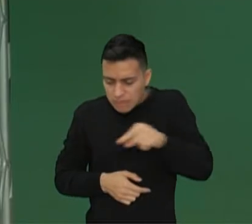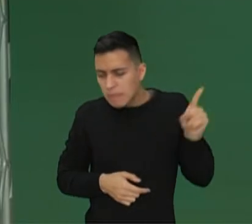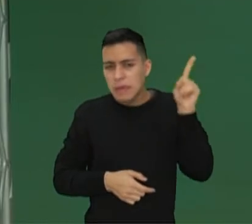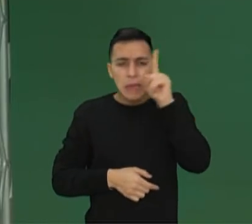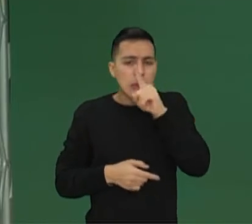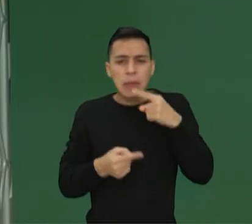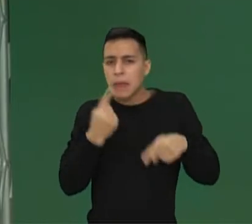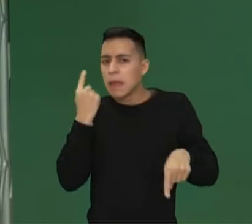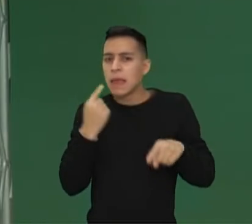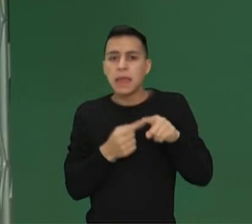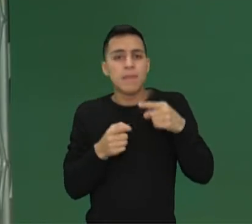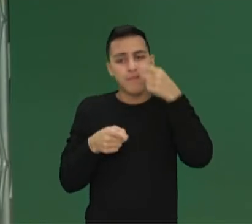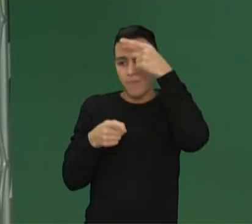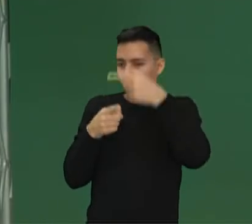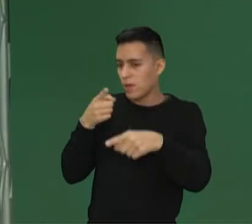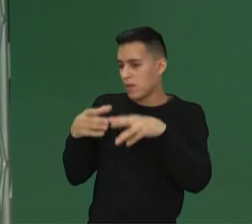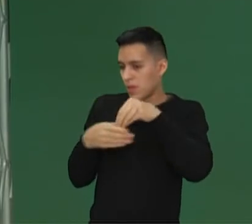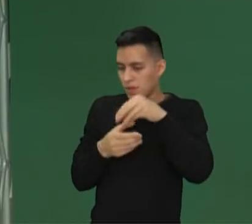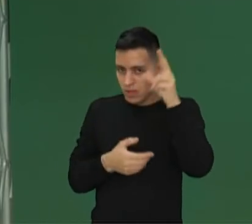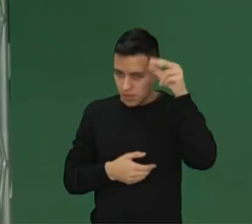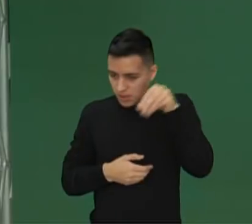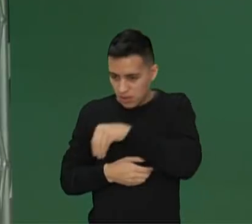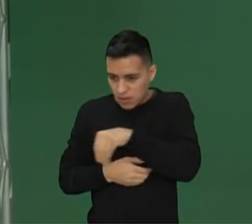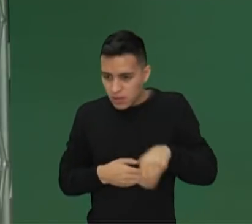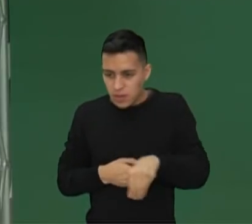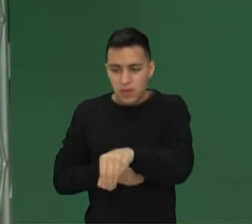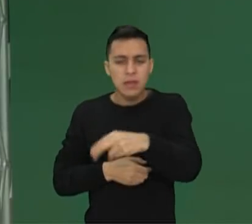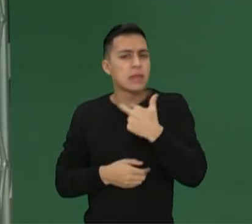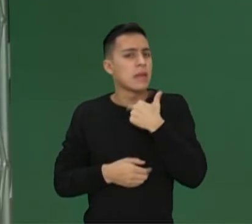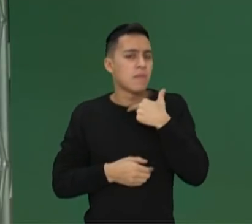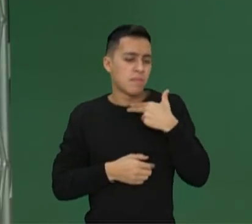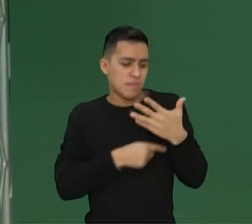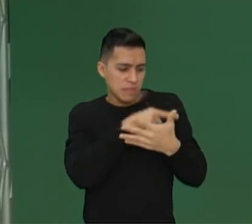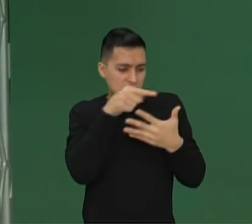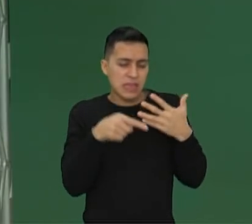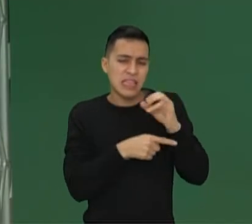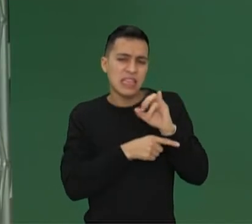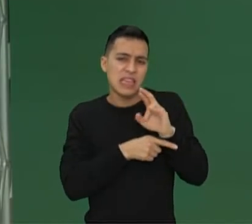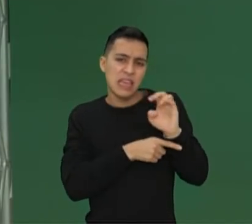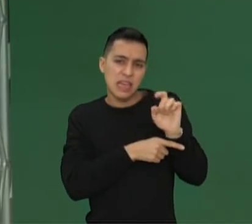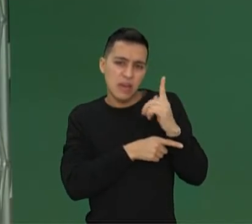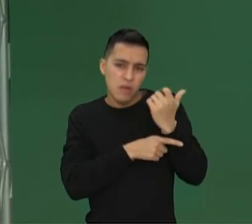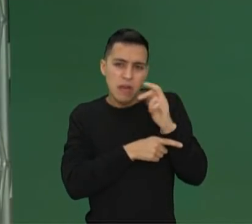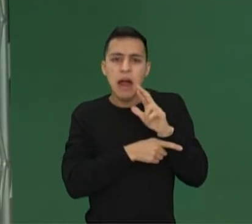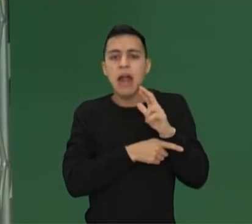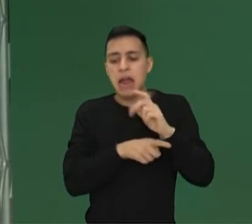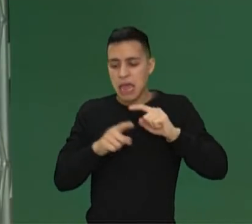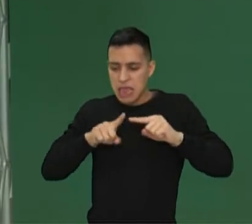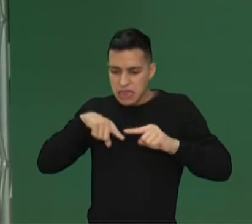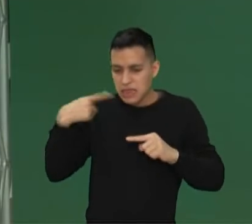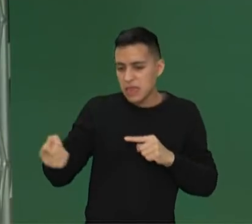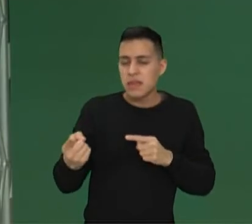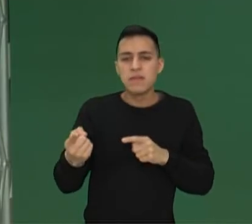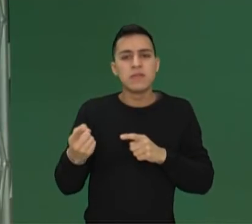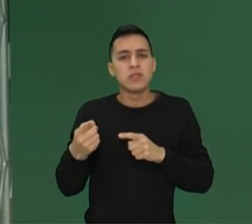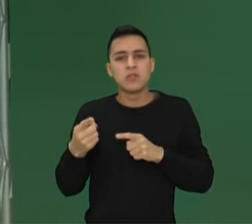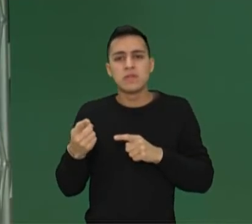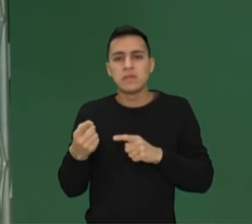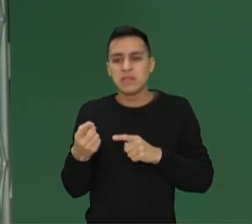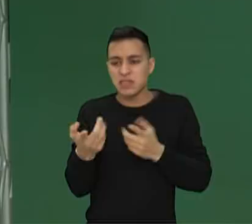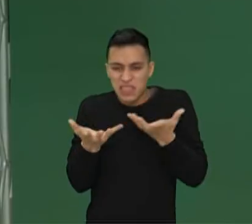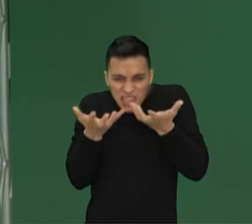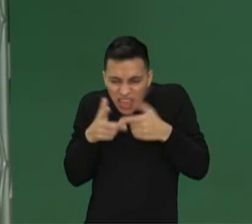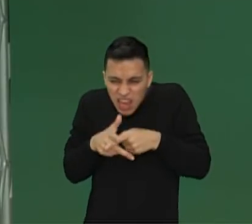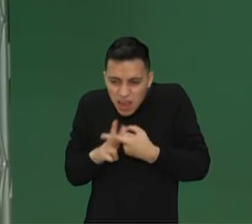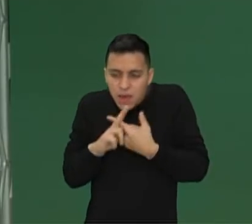eles são proibidos no xadrez, né? Eu não posso fazer um lance irregular e na próxima jogada eu